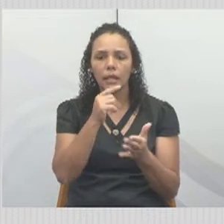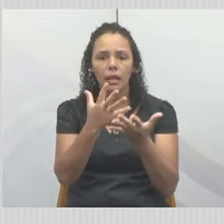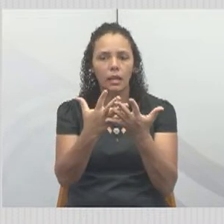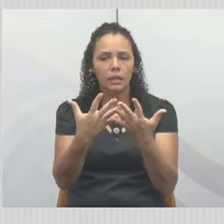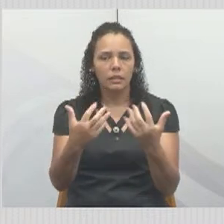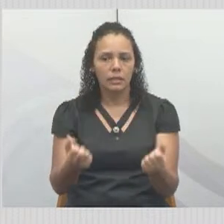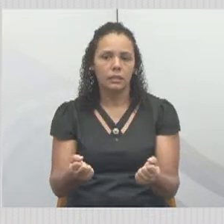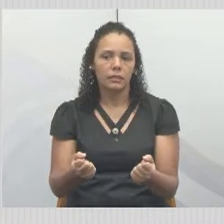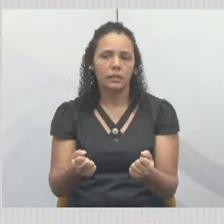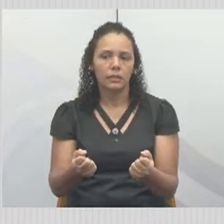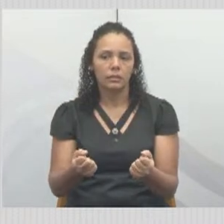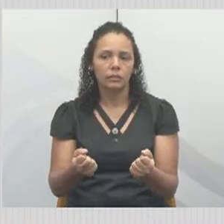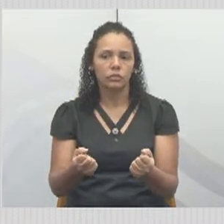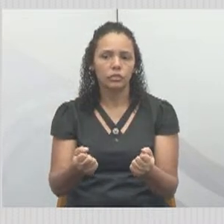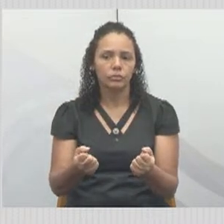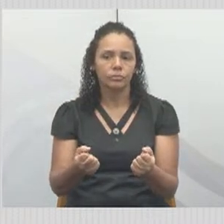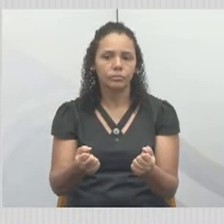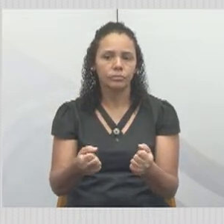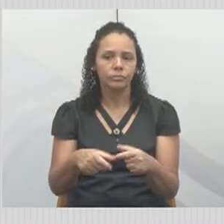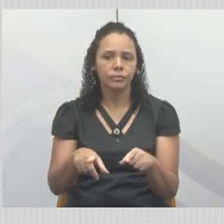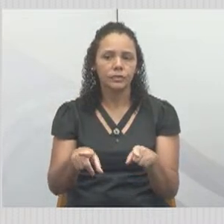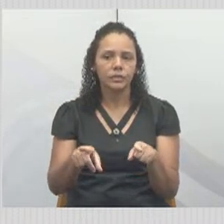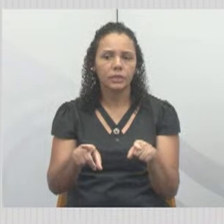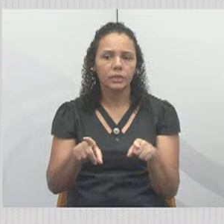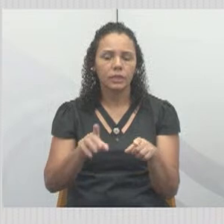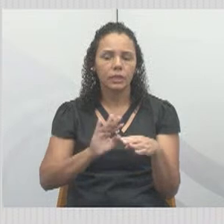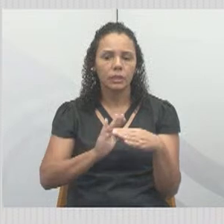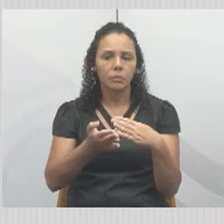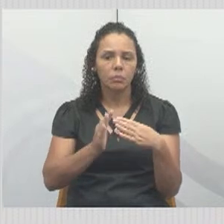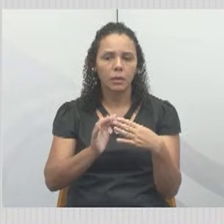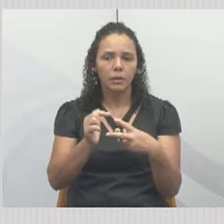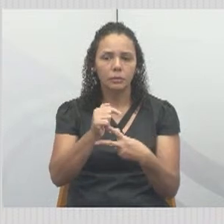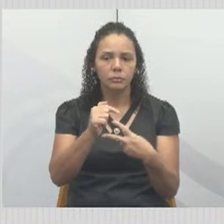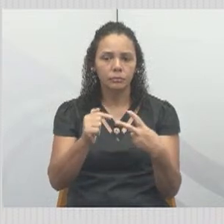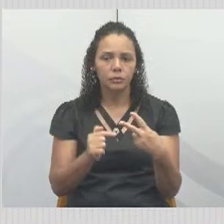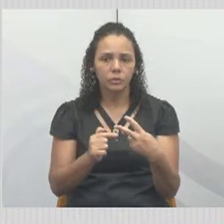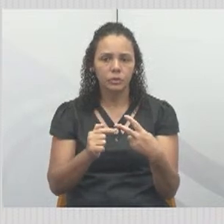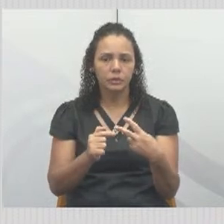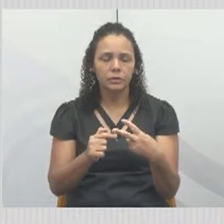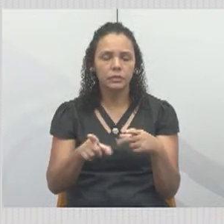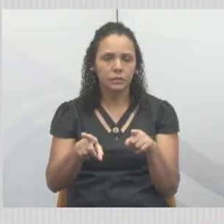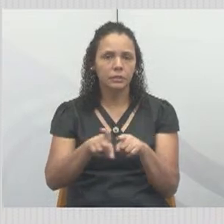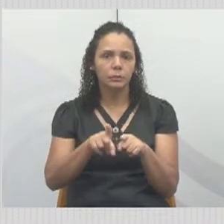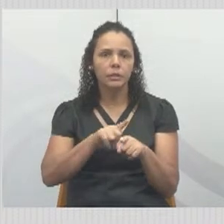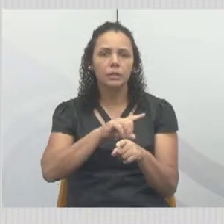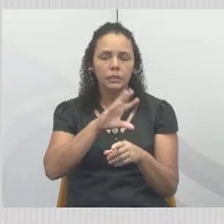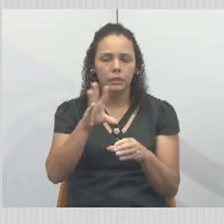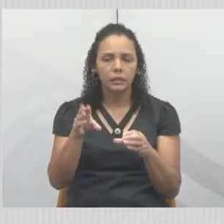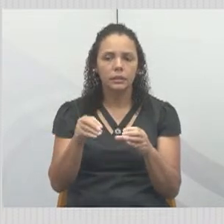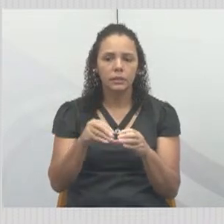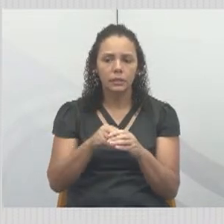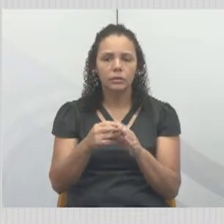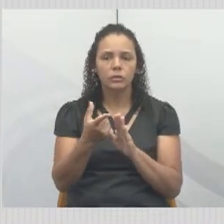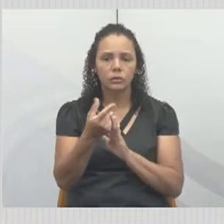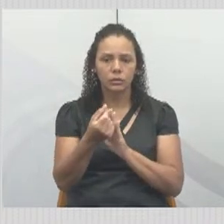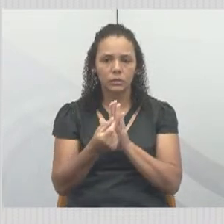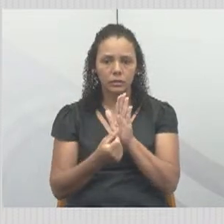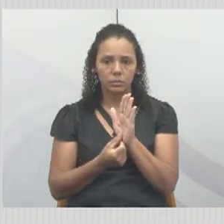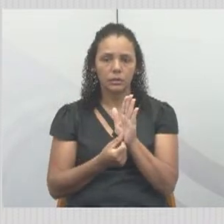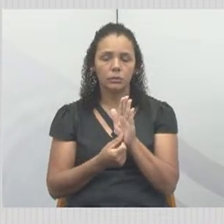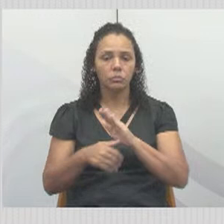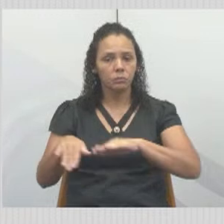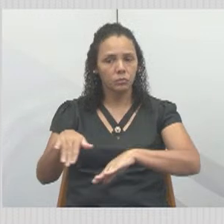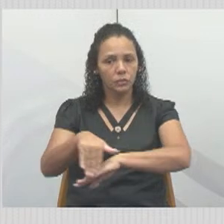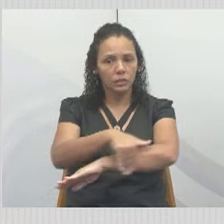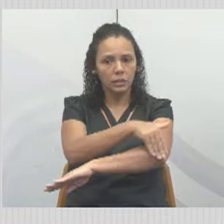no Jardim Luiza, e a continuação no Parque Califórnia. Então, está previsto também no orçamento. Pavimentação da rua Raimundo